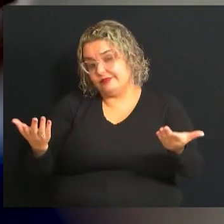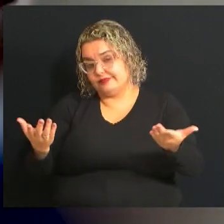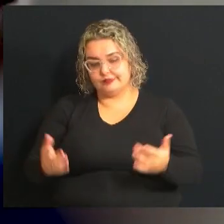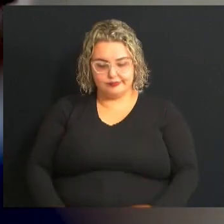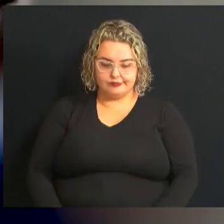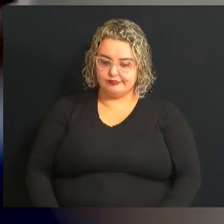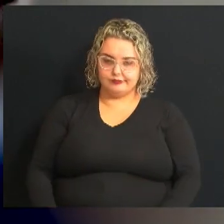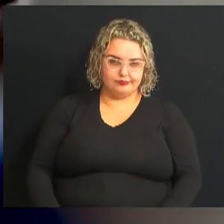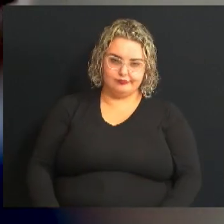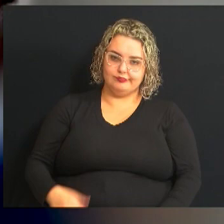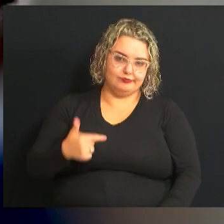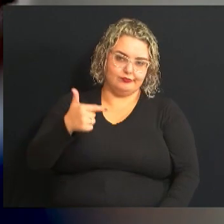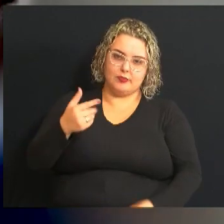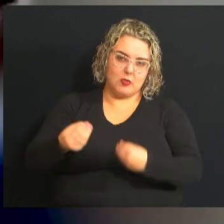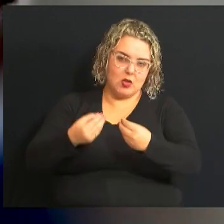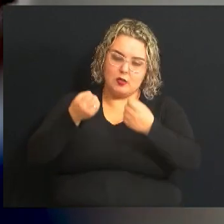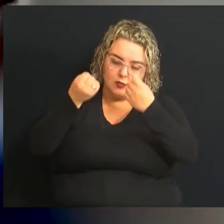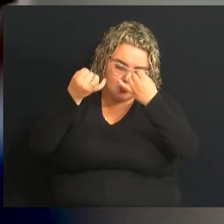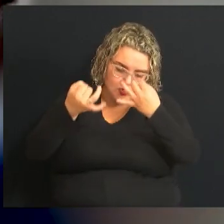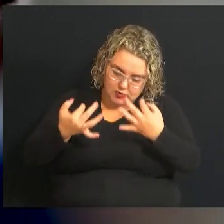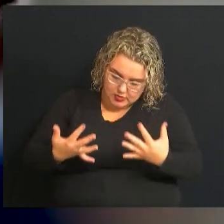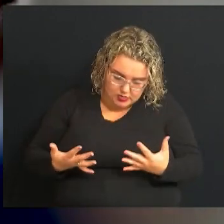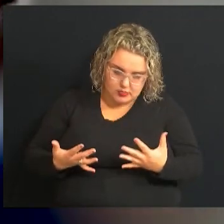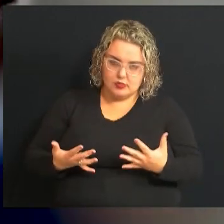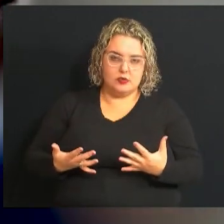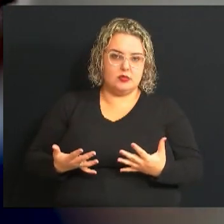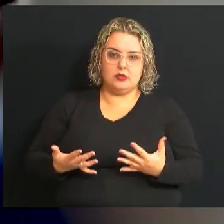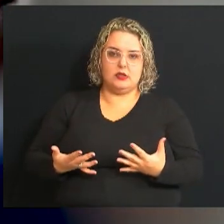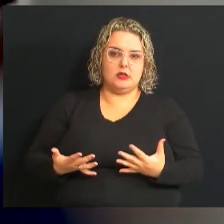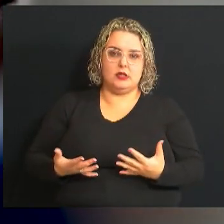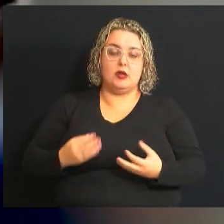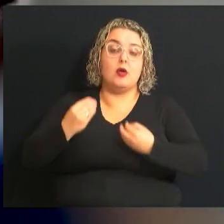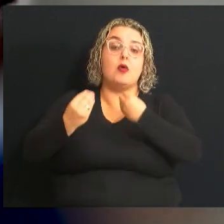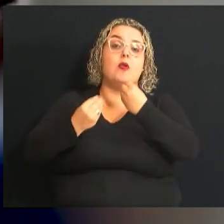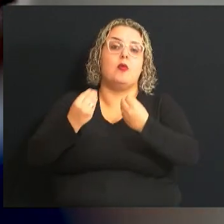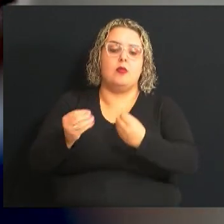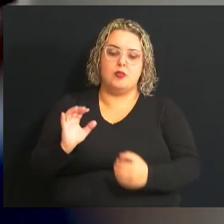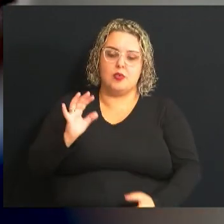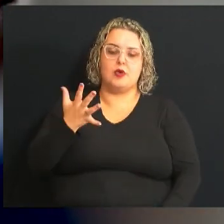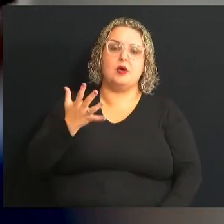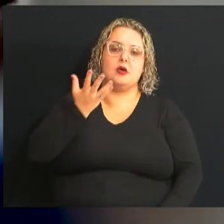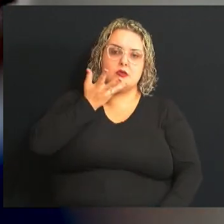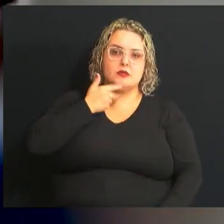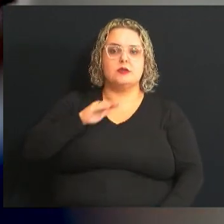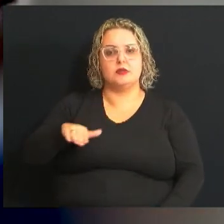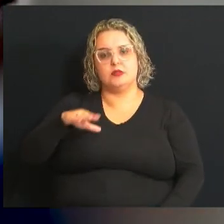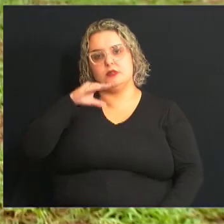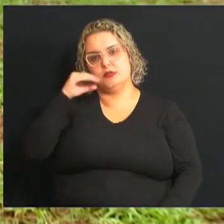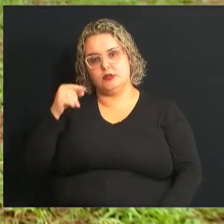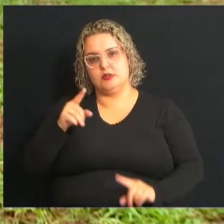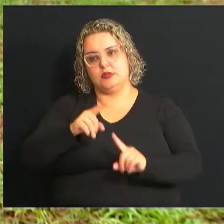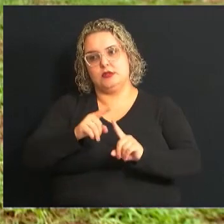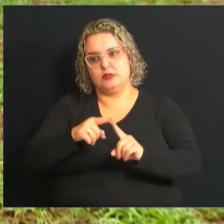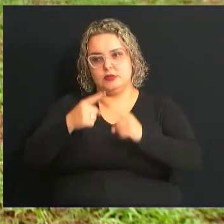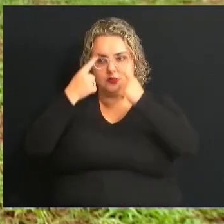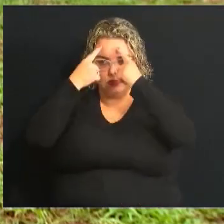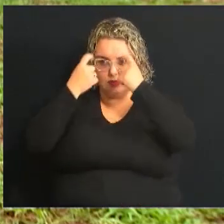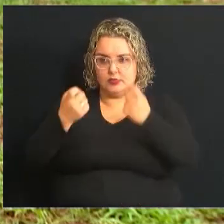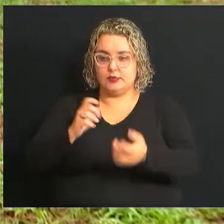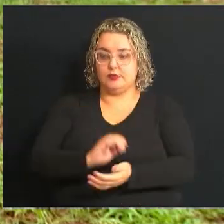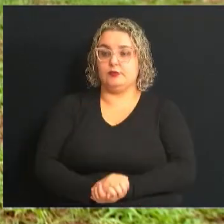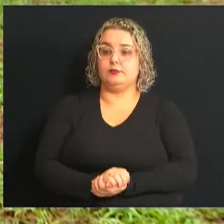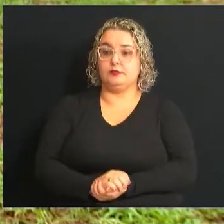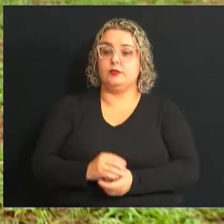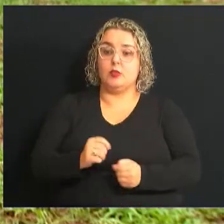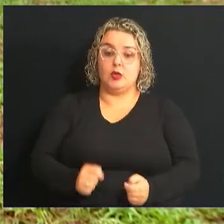não dá nem para descrever, né, indescritíveis o que causa numa criança e num adolescente esse tipo de violência. Serão